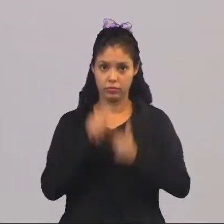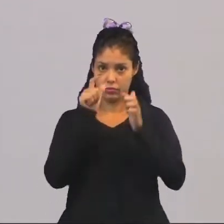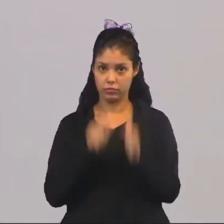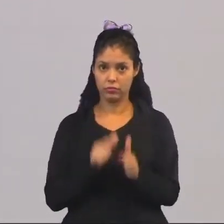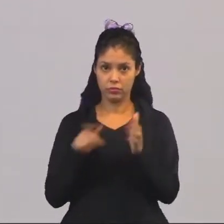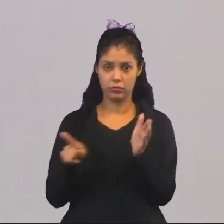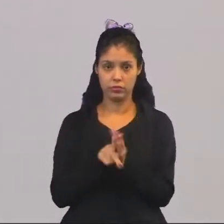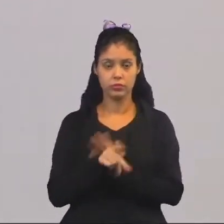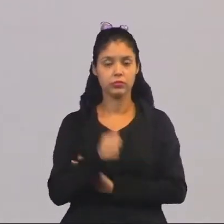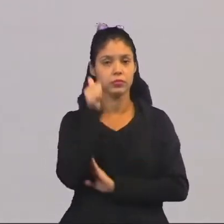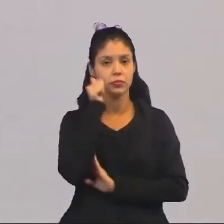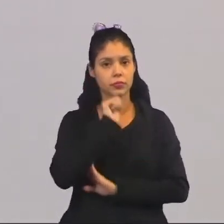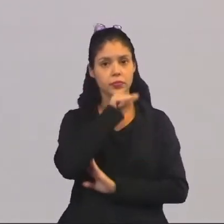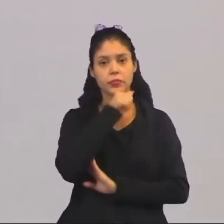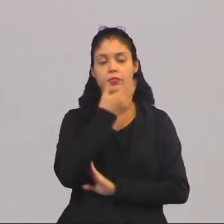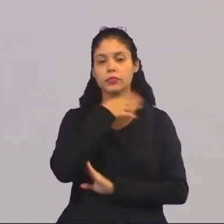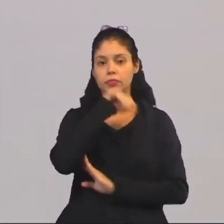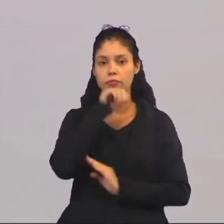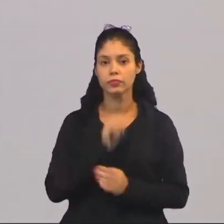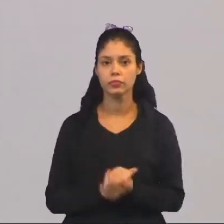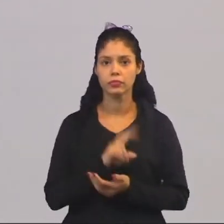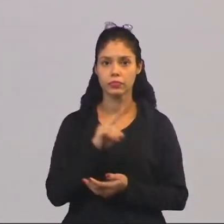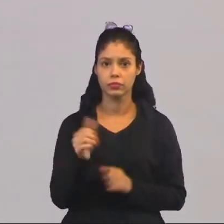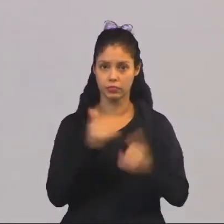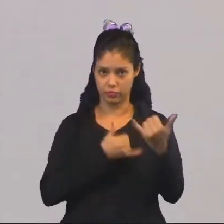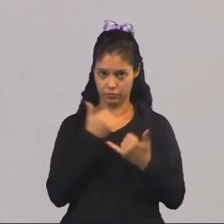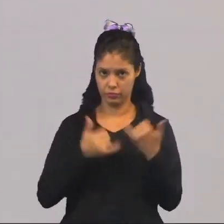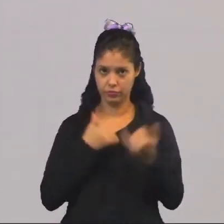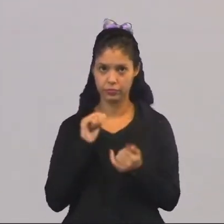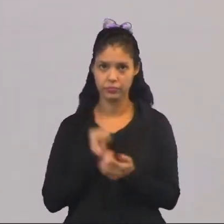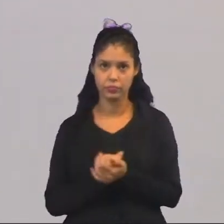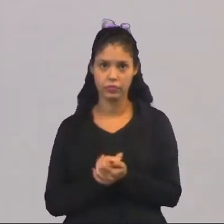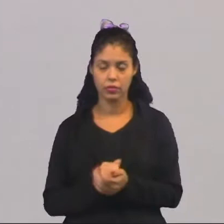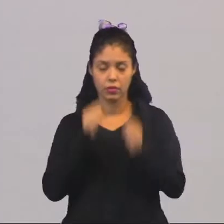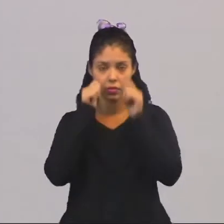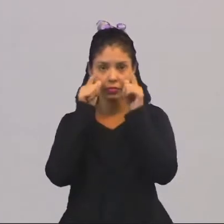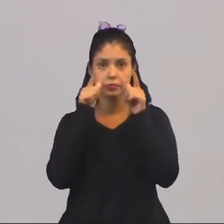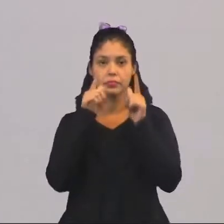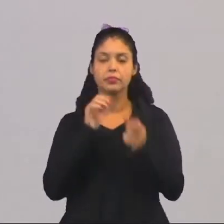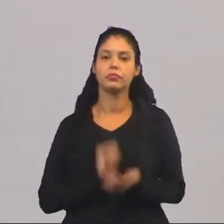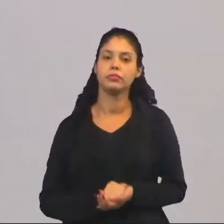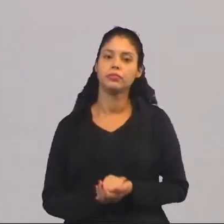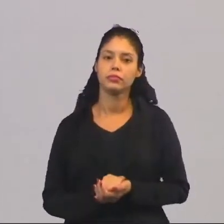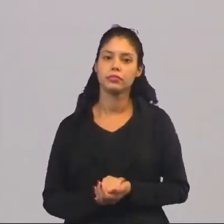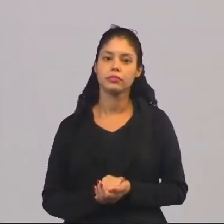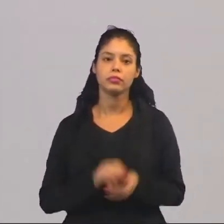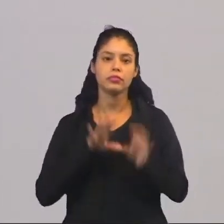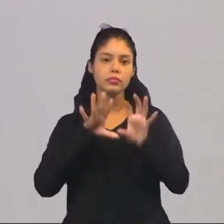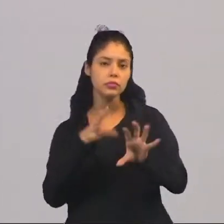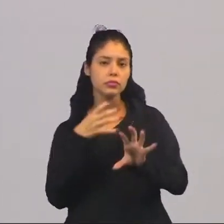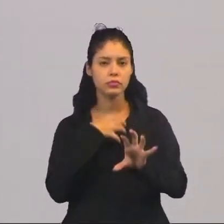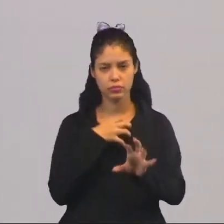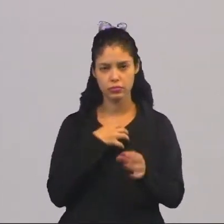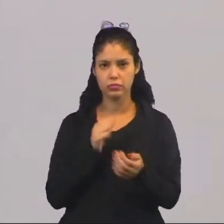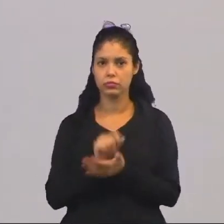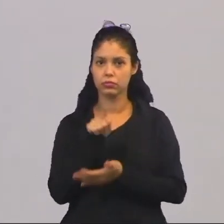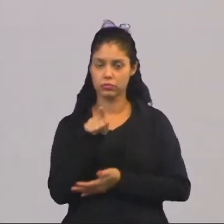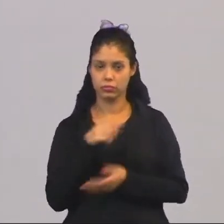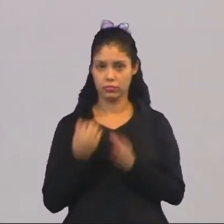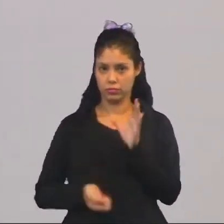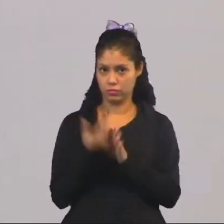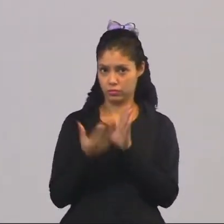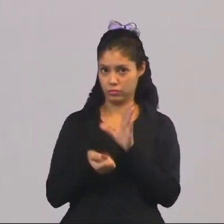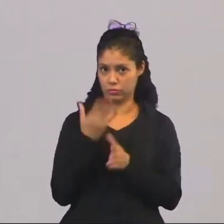do pai, esteja no lugar daquele que vai estar brincando, vai estar dando atenção. Então, nesse momento, você estava